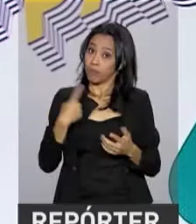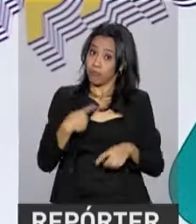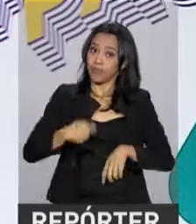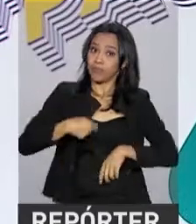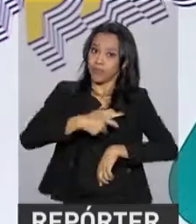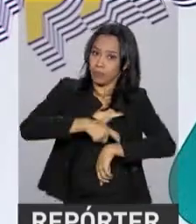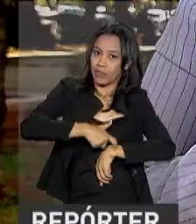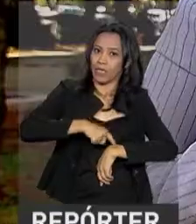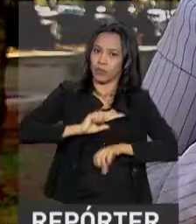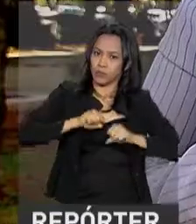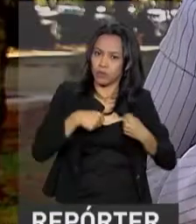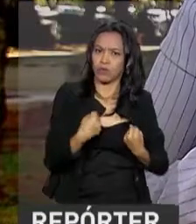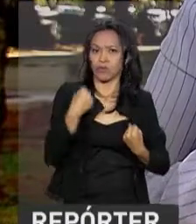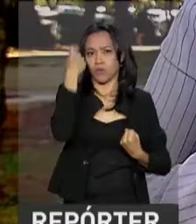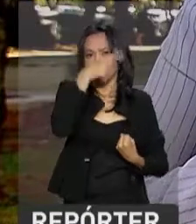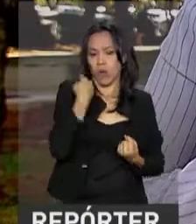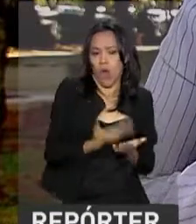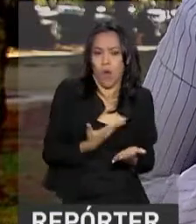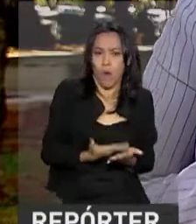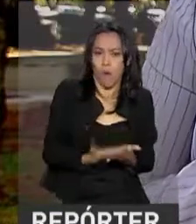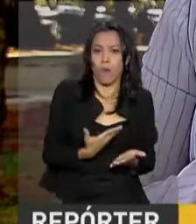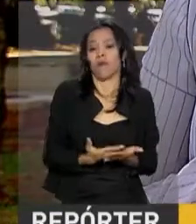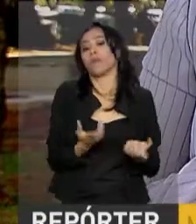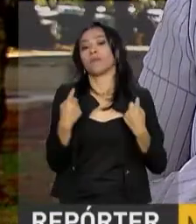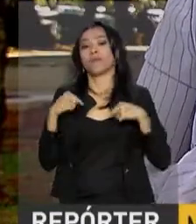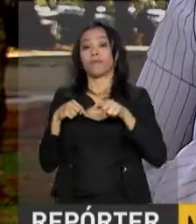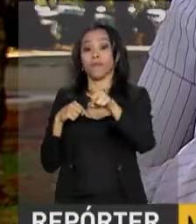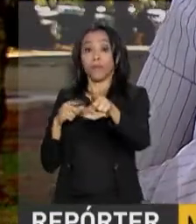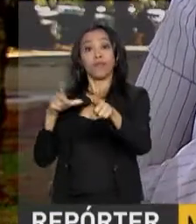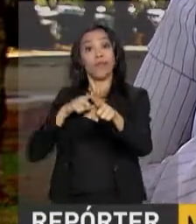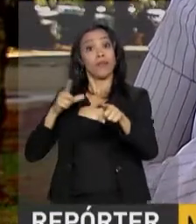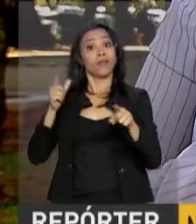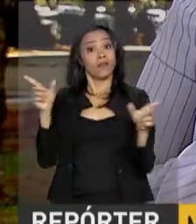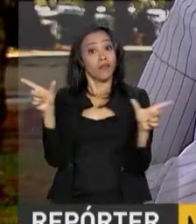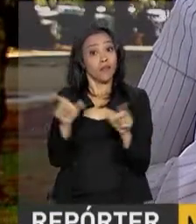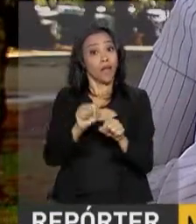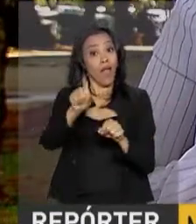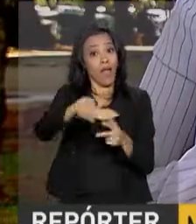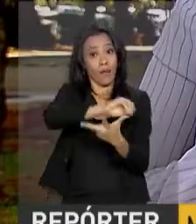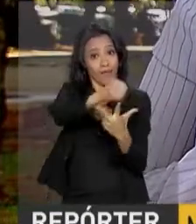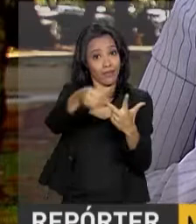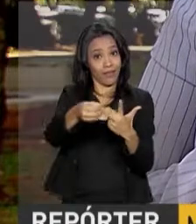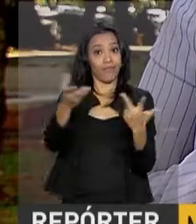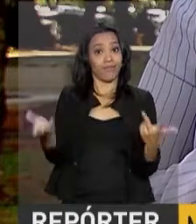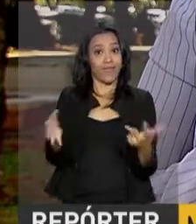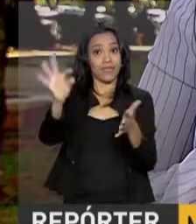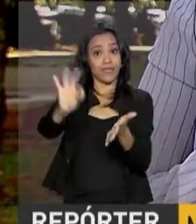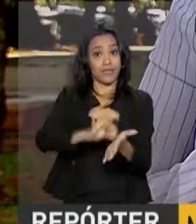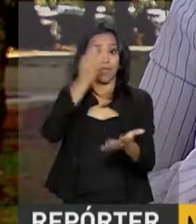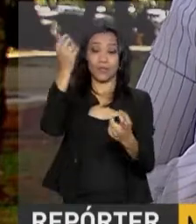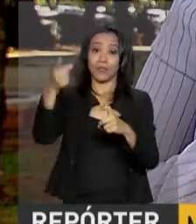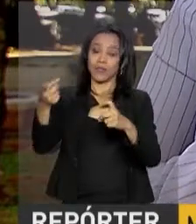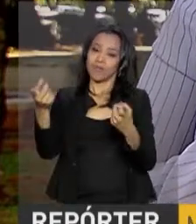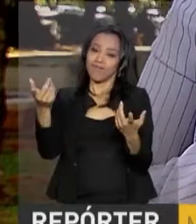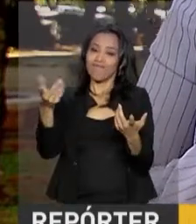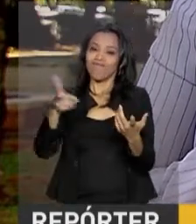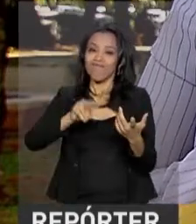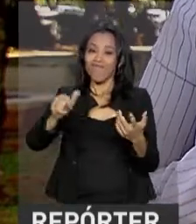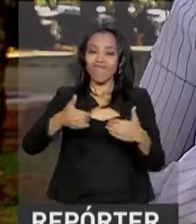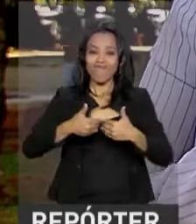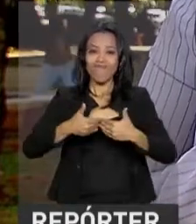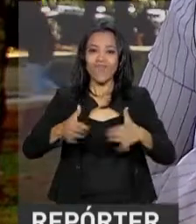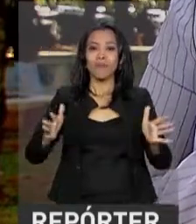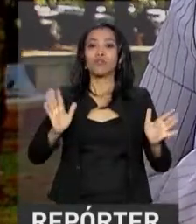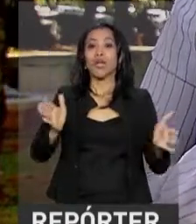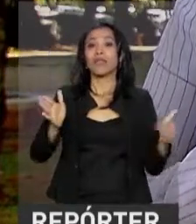esforço pouco maior e essa dedicação toda tem motivo o enem as inscrições para o exame nacional do ensino médio vão até o dia